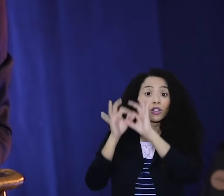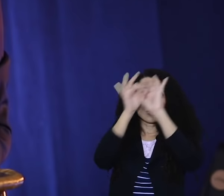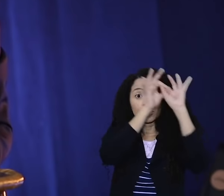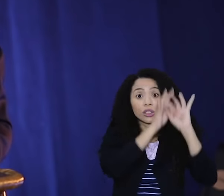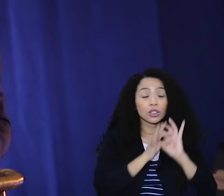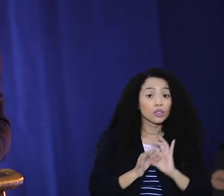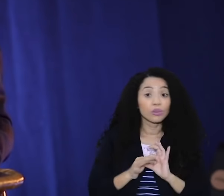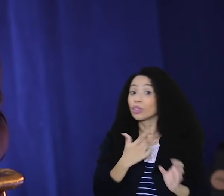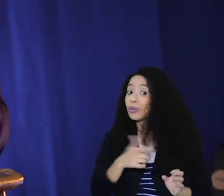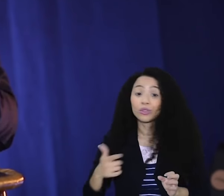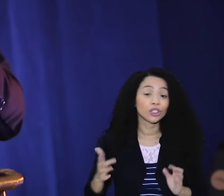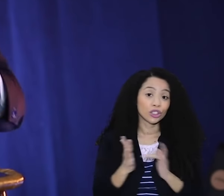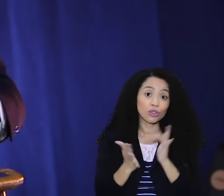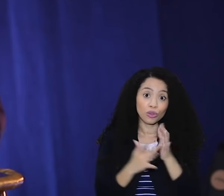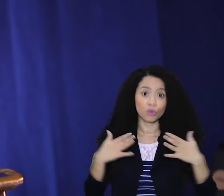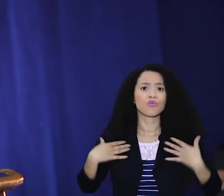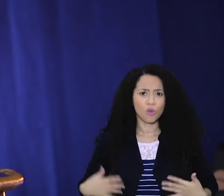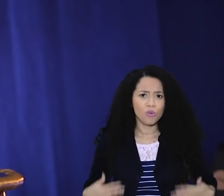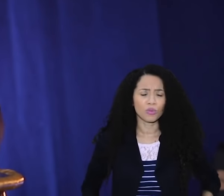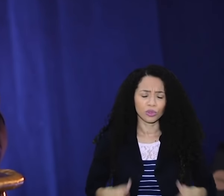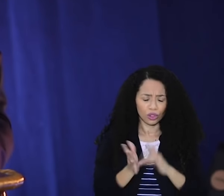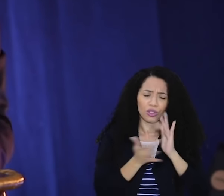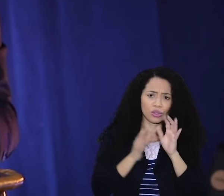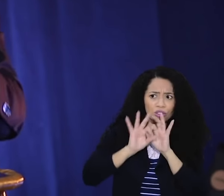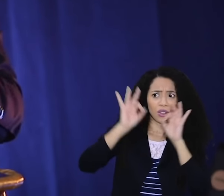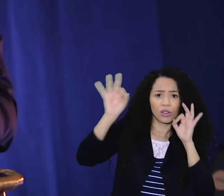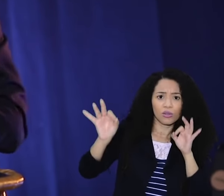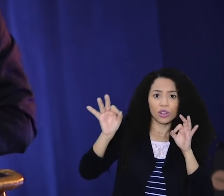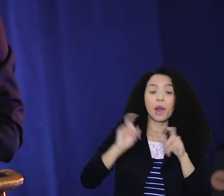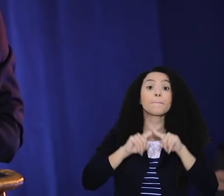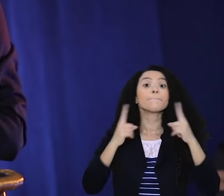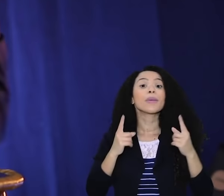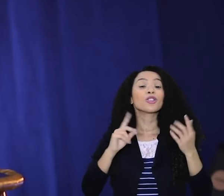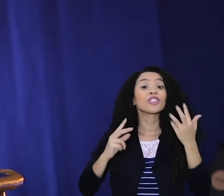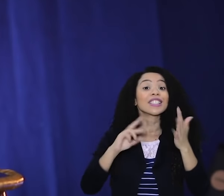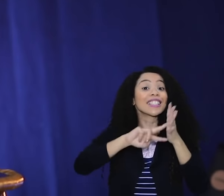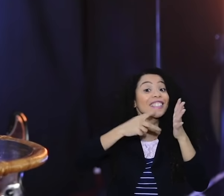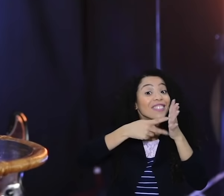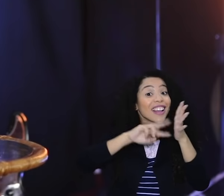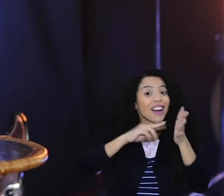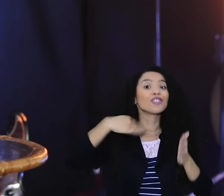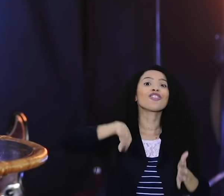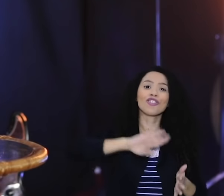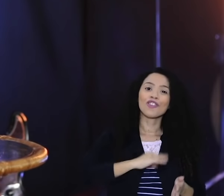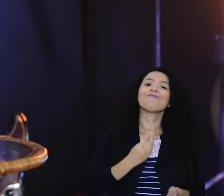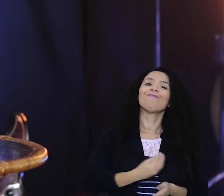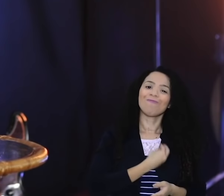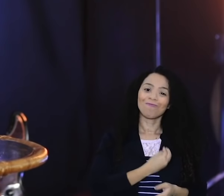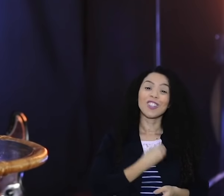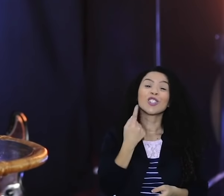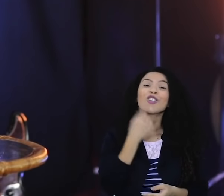contexto, sem Jesus, é claro que sem Jesus fisicamente, mas isso pode representar que em alguns momentos da nossa vida,